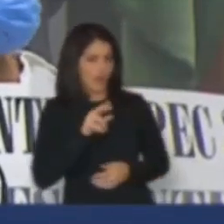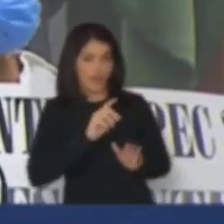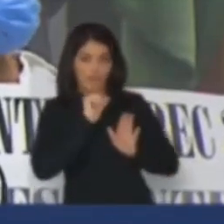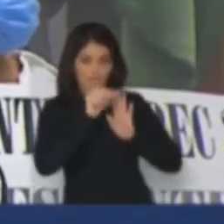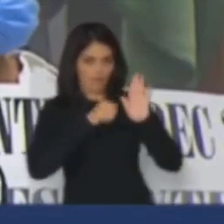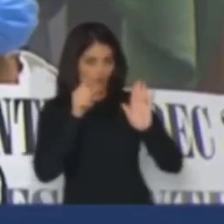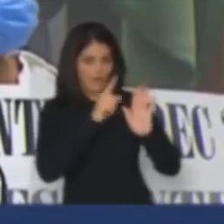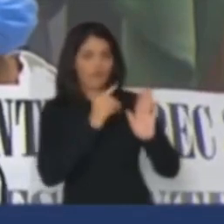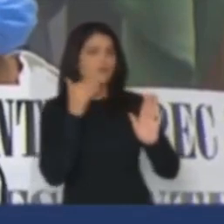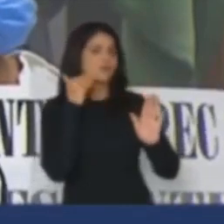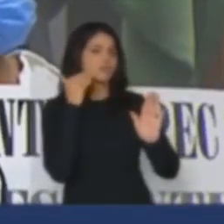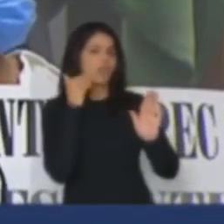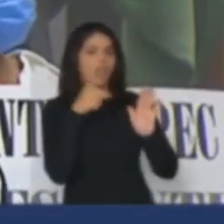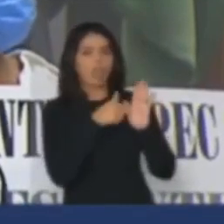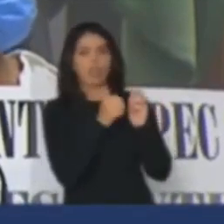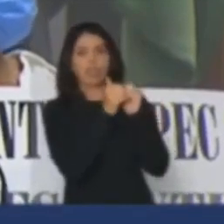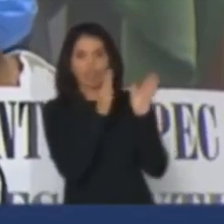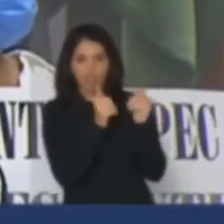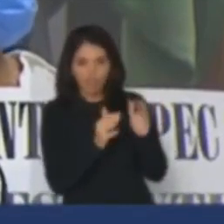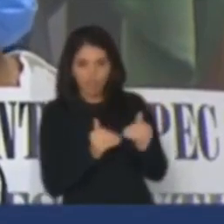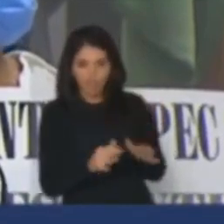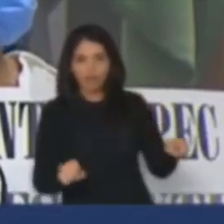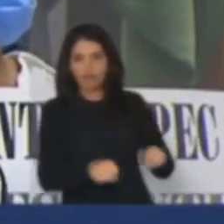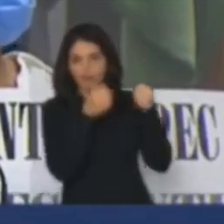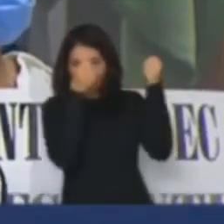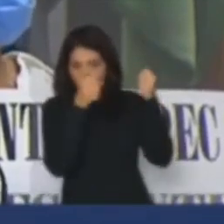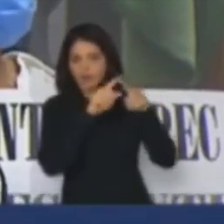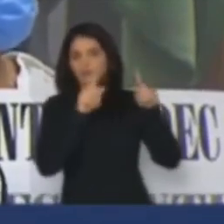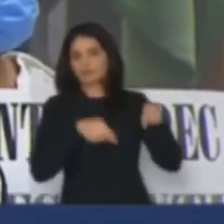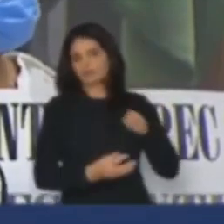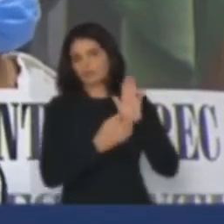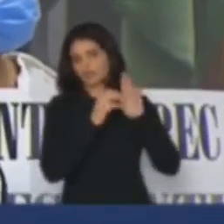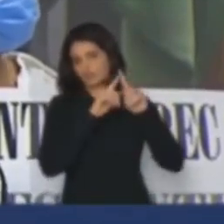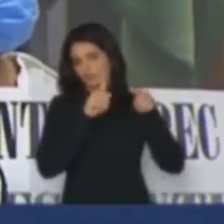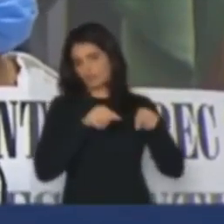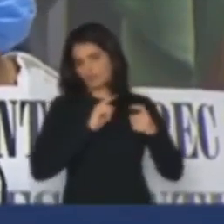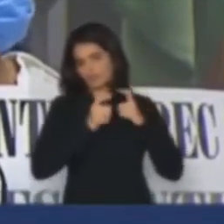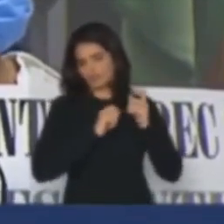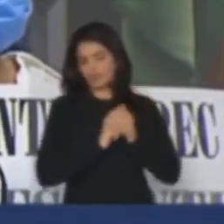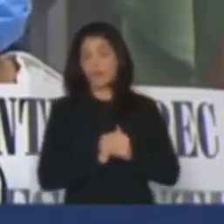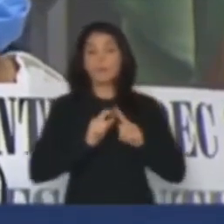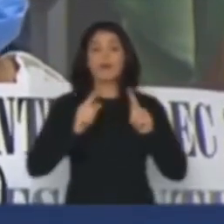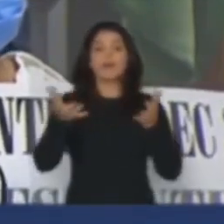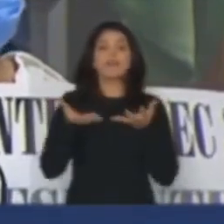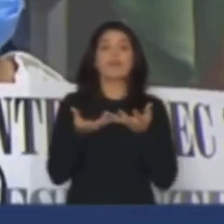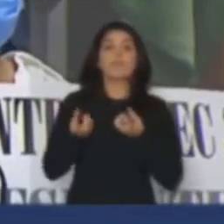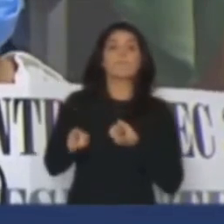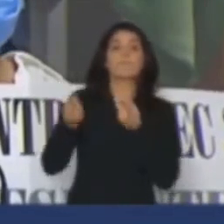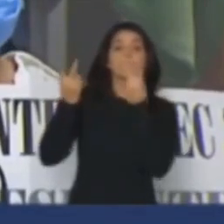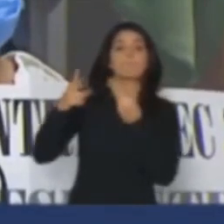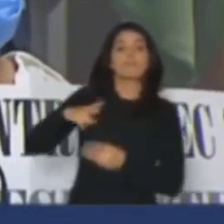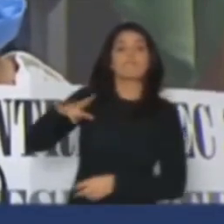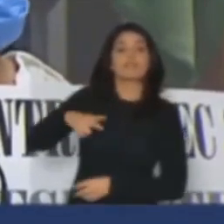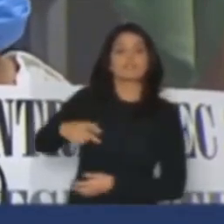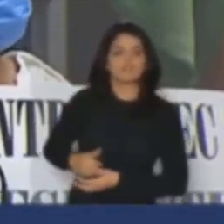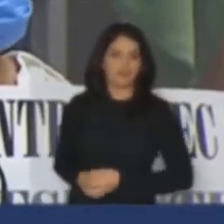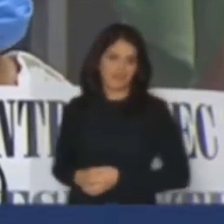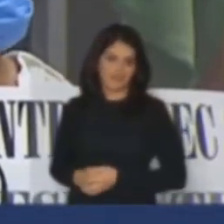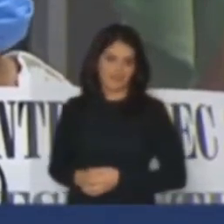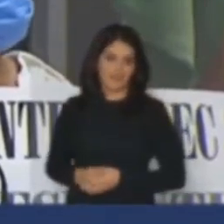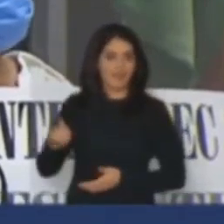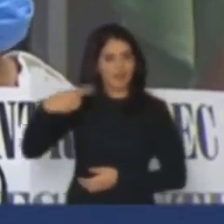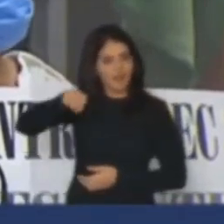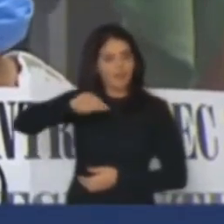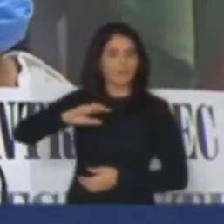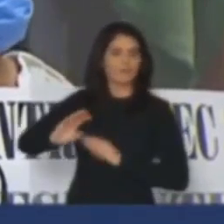esta PEC 32. Mas para poder privatizar, entregar os recursos para a iniciativa privada, que é só o